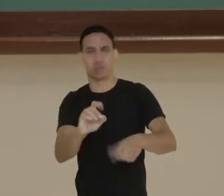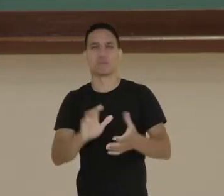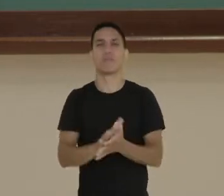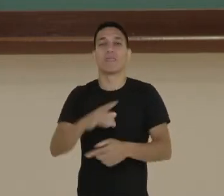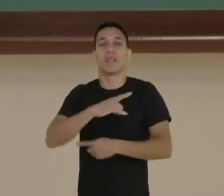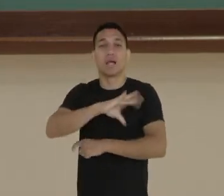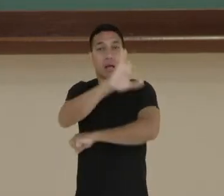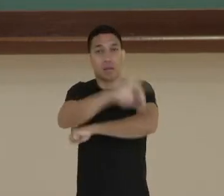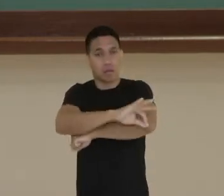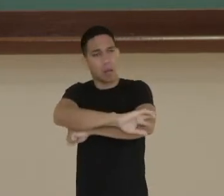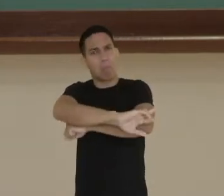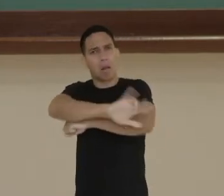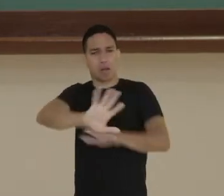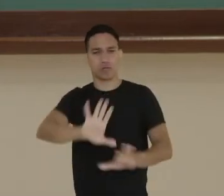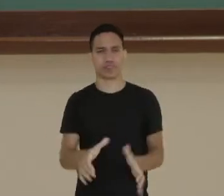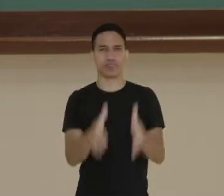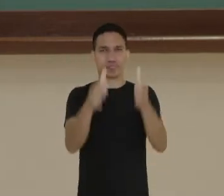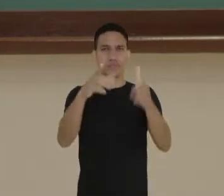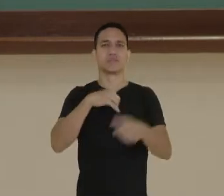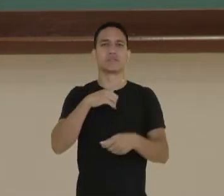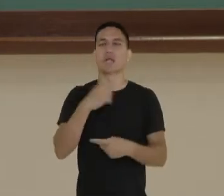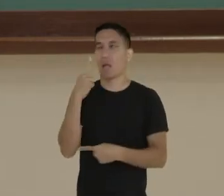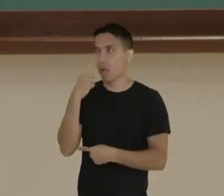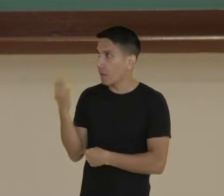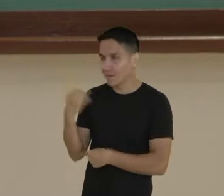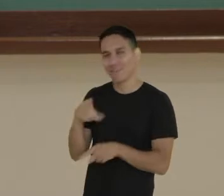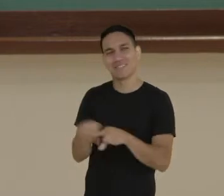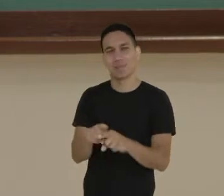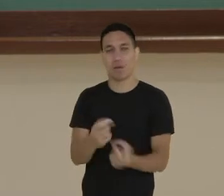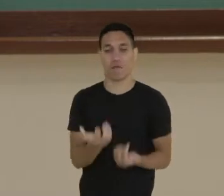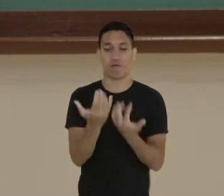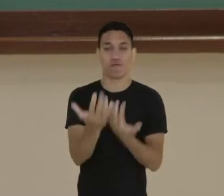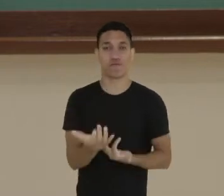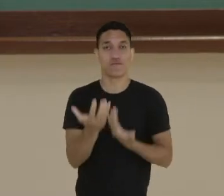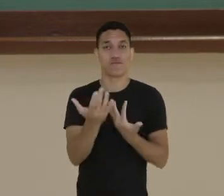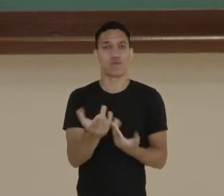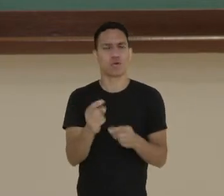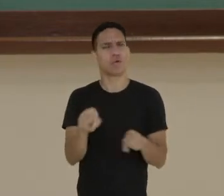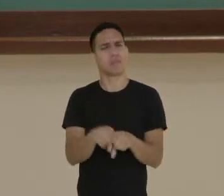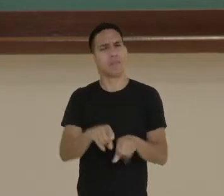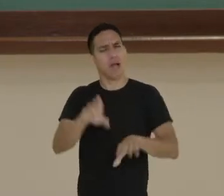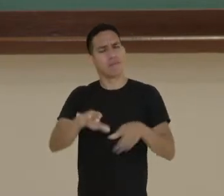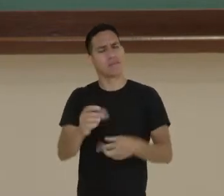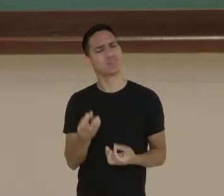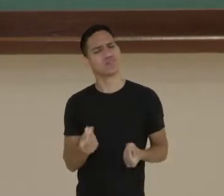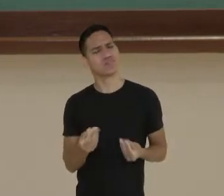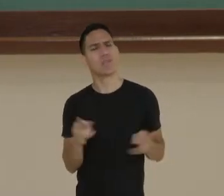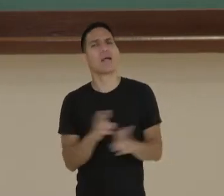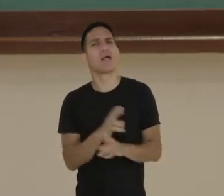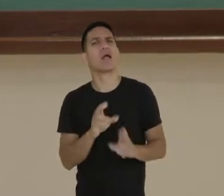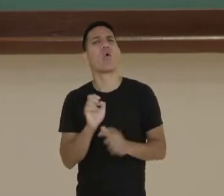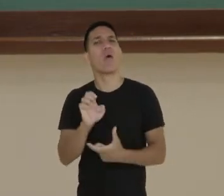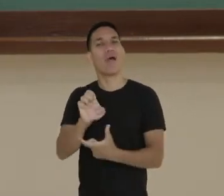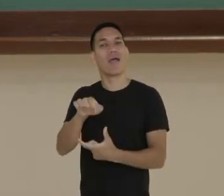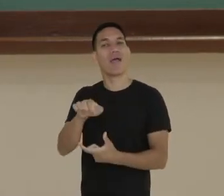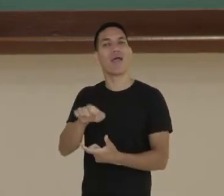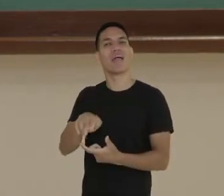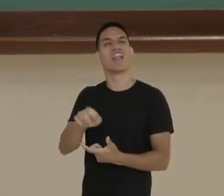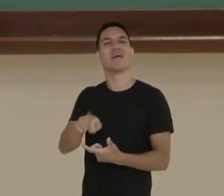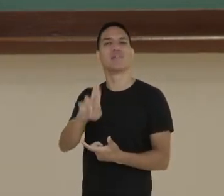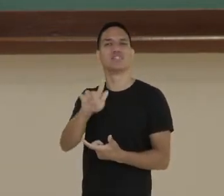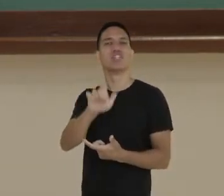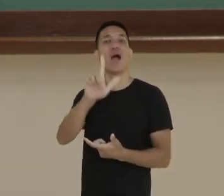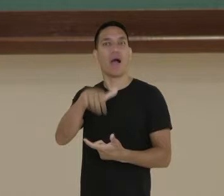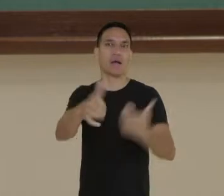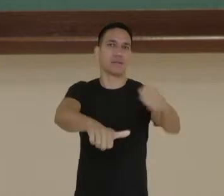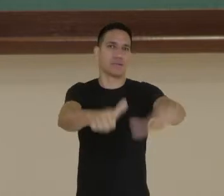né, formado do barril. Perceba que você tem ali o fogo, né, que às vezes a gente olha como energia, mas está relacionado a uma energia química, certo? Você